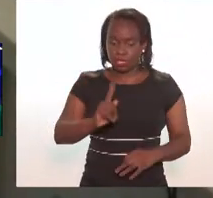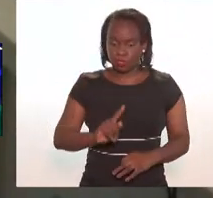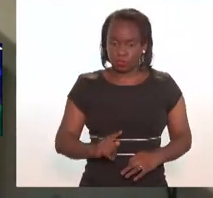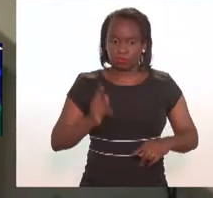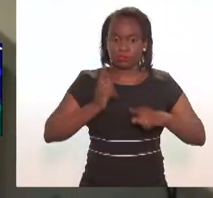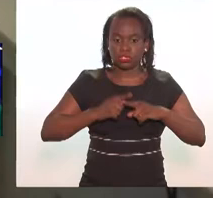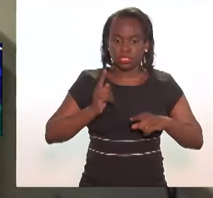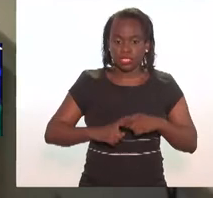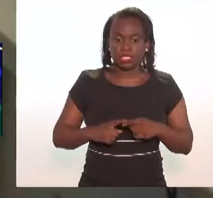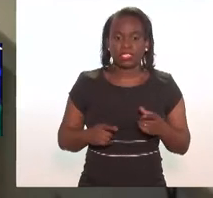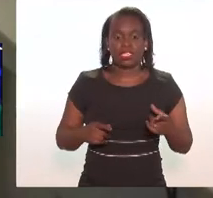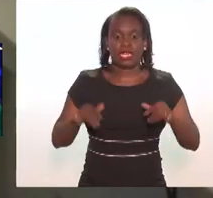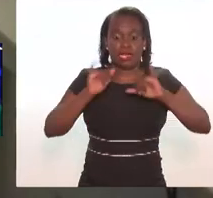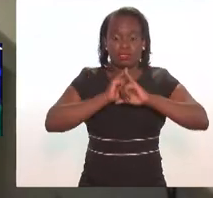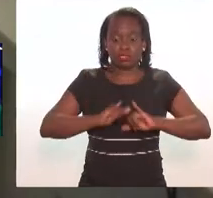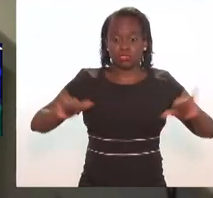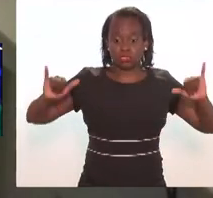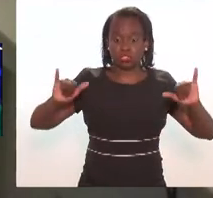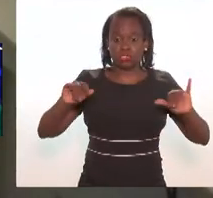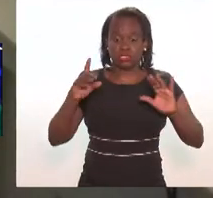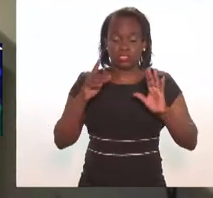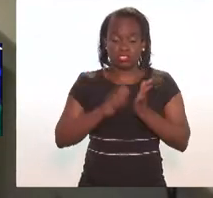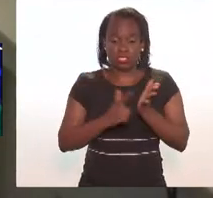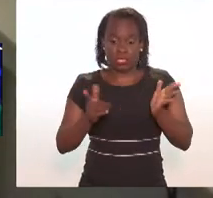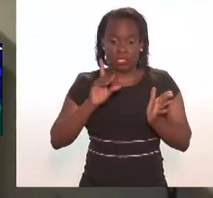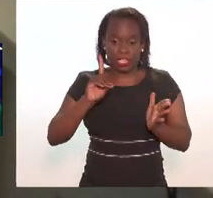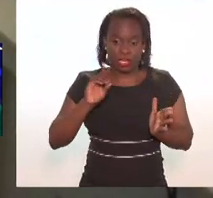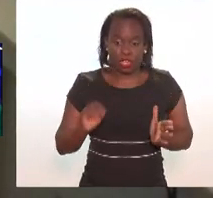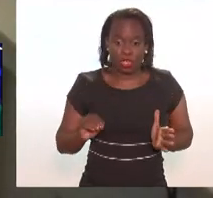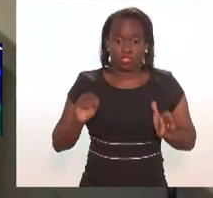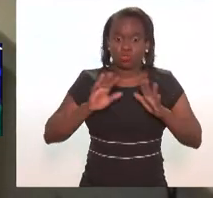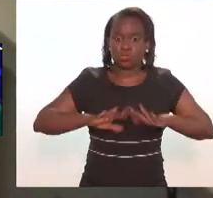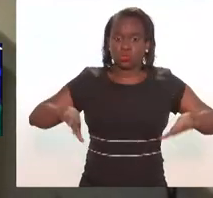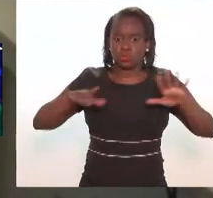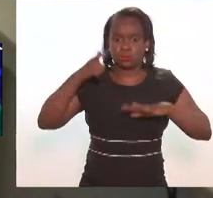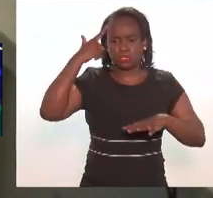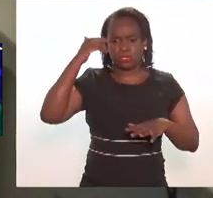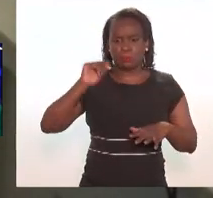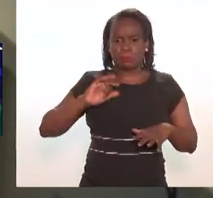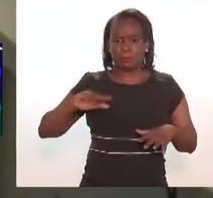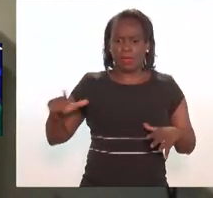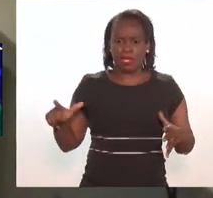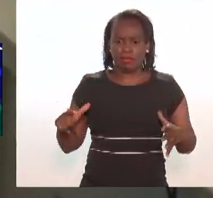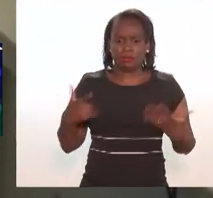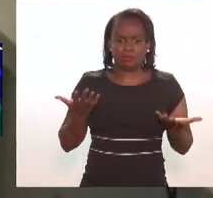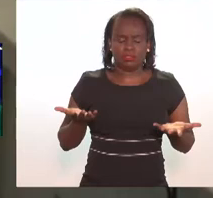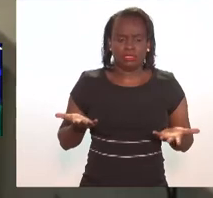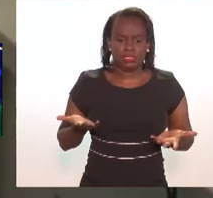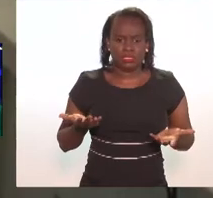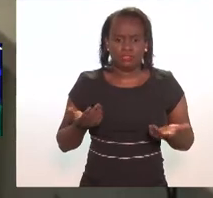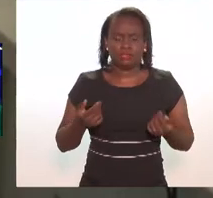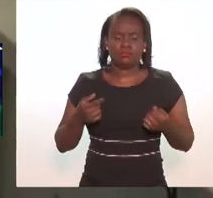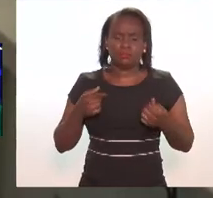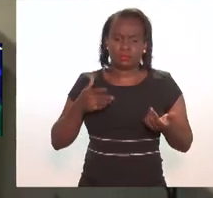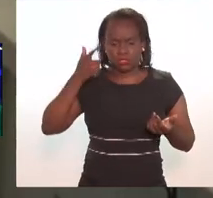porque essa notícia publicada no Diário Oficial repercutiu muito mal. Foi recolhida, mas